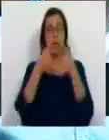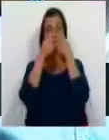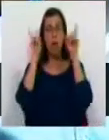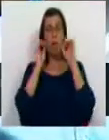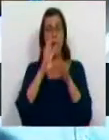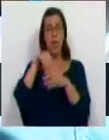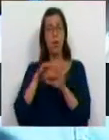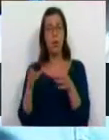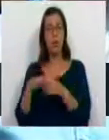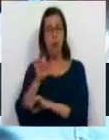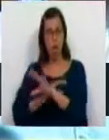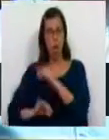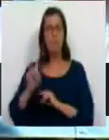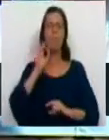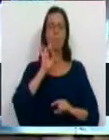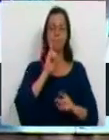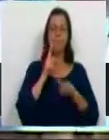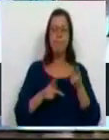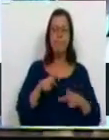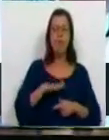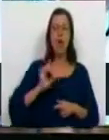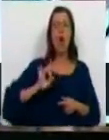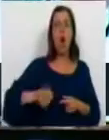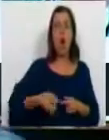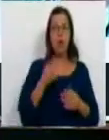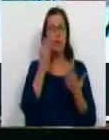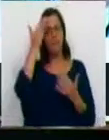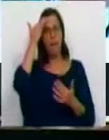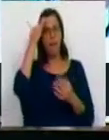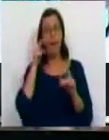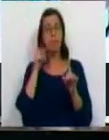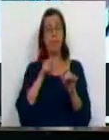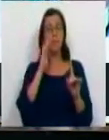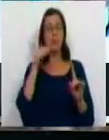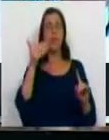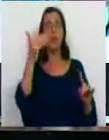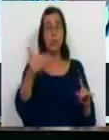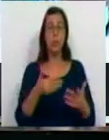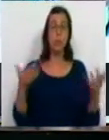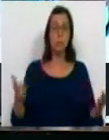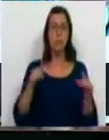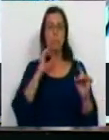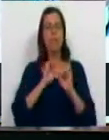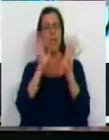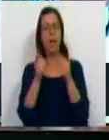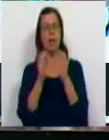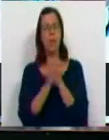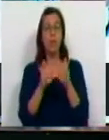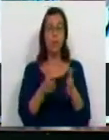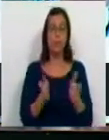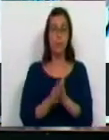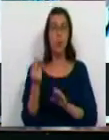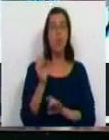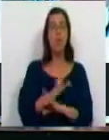no Conselho Europeu, é importante analisar o cenário que existe e as perspectivas para o futuro. Assim, é claro para todos e todas que a